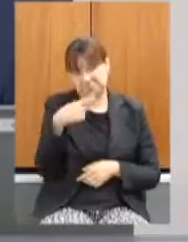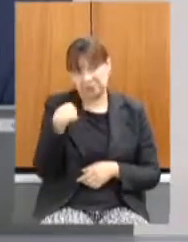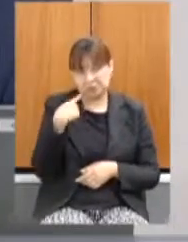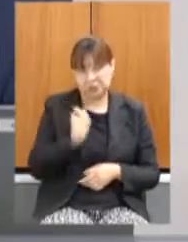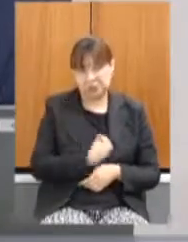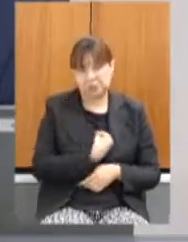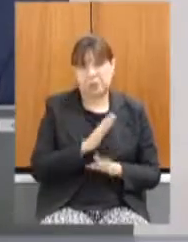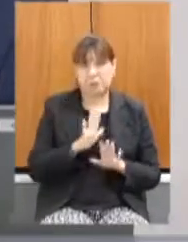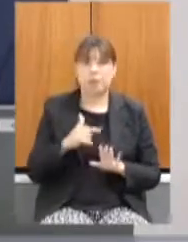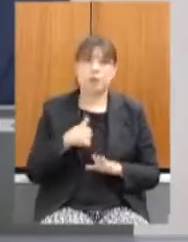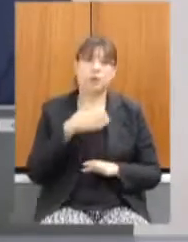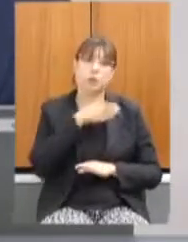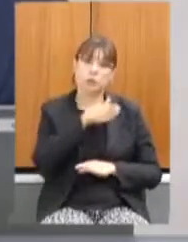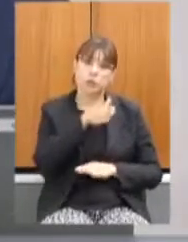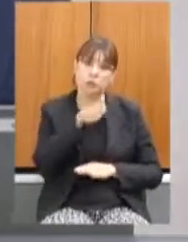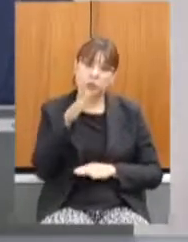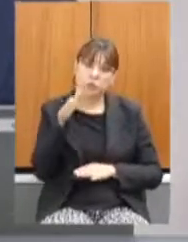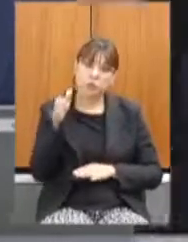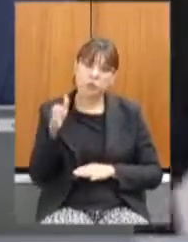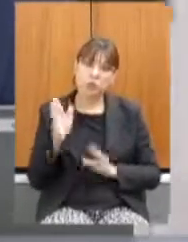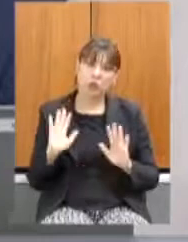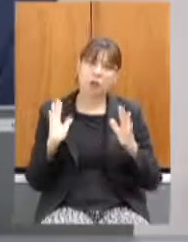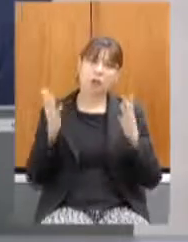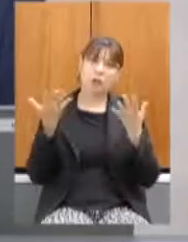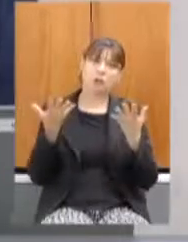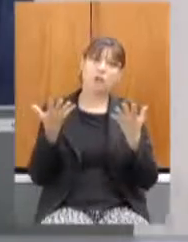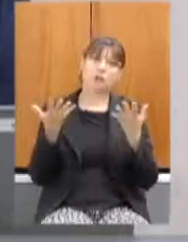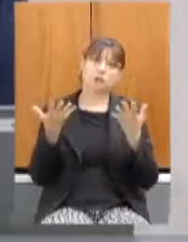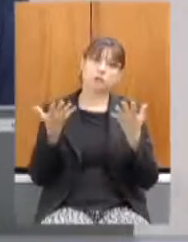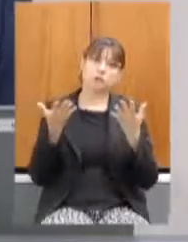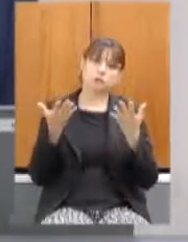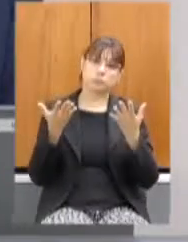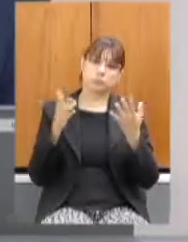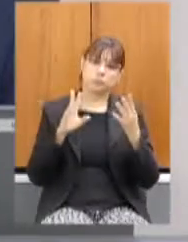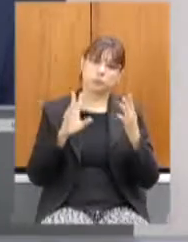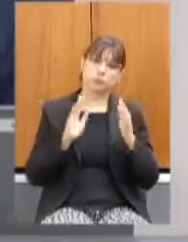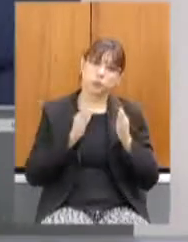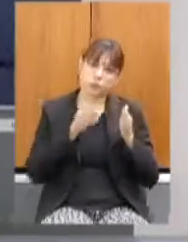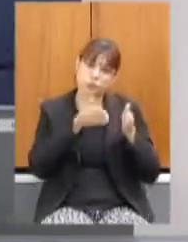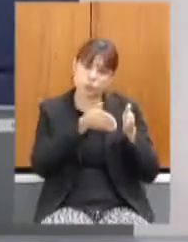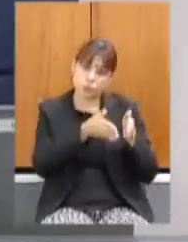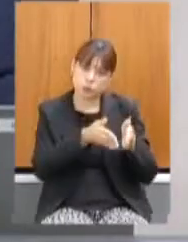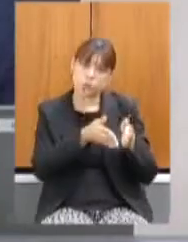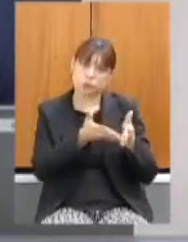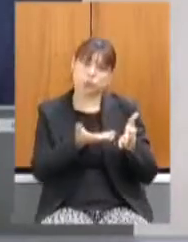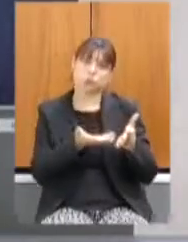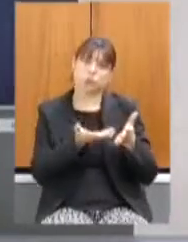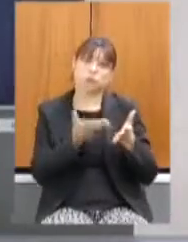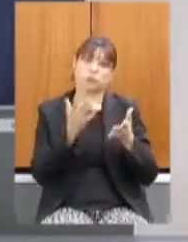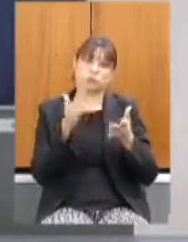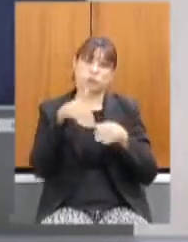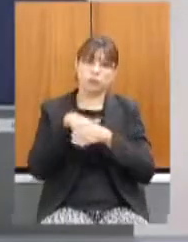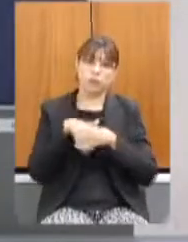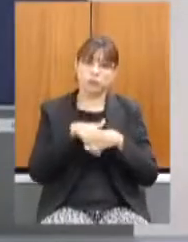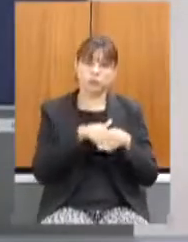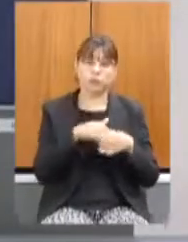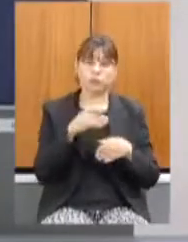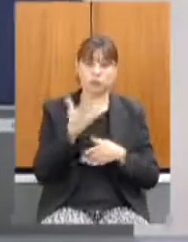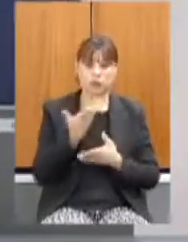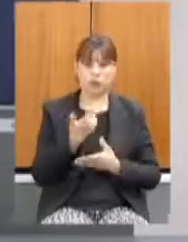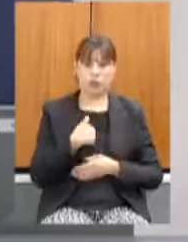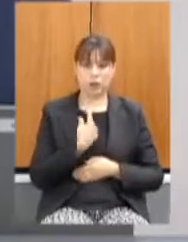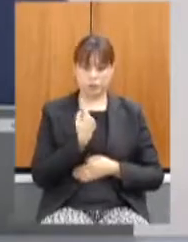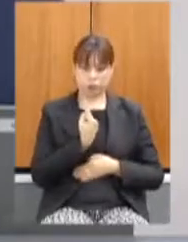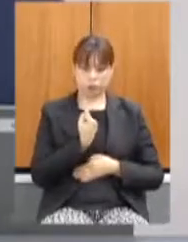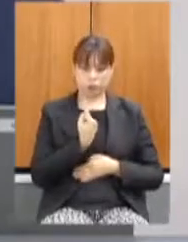mas eu participei de vários eventos em que praticamente só eu estava em um certo